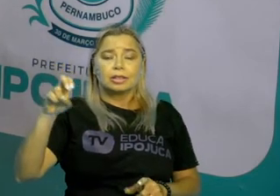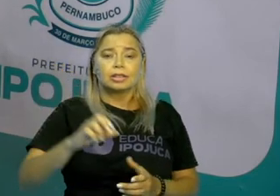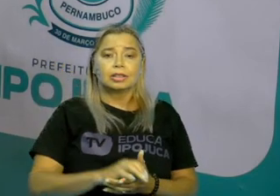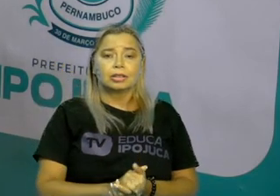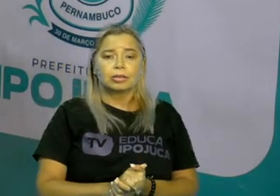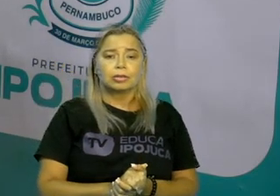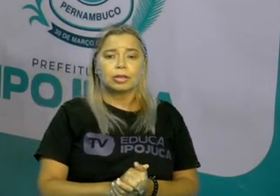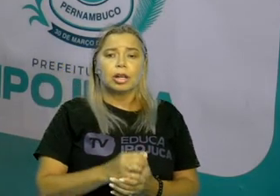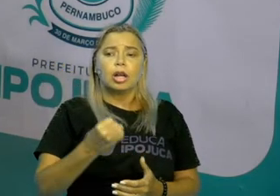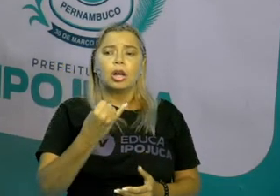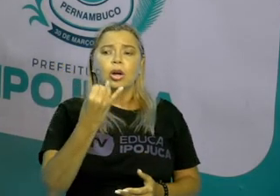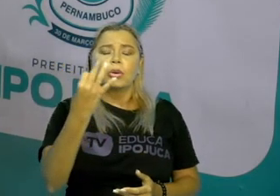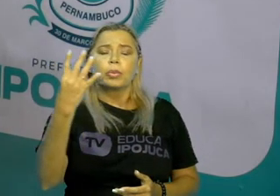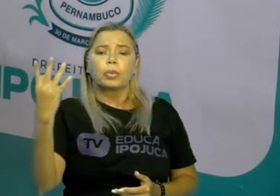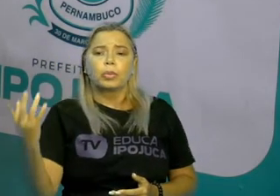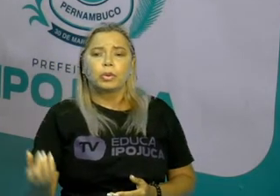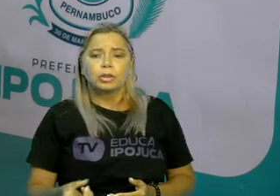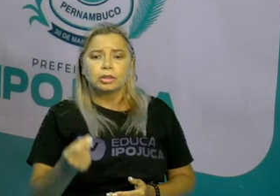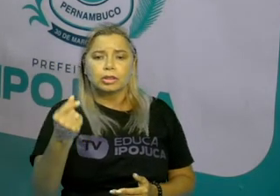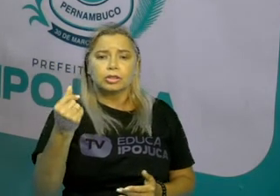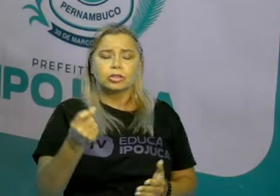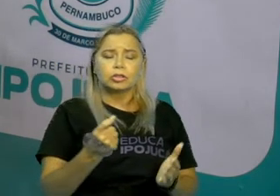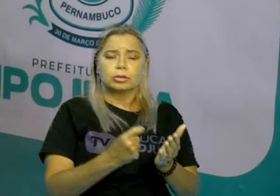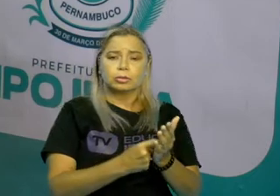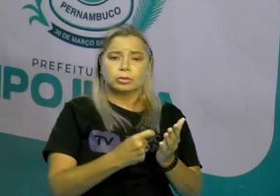E quantas moedas de 1 real?